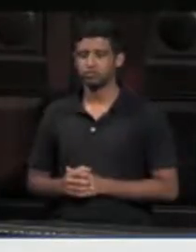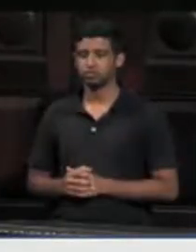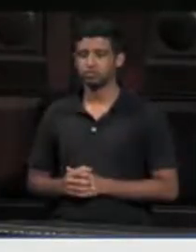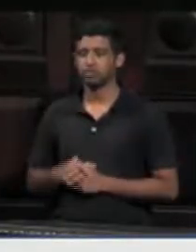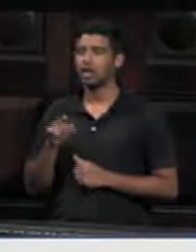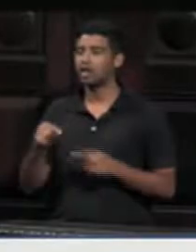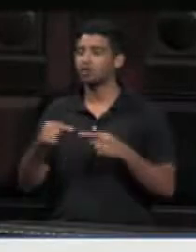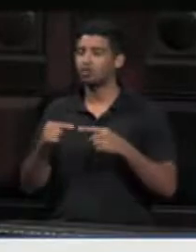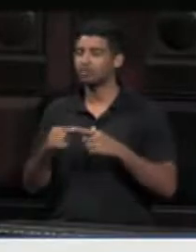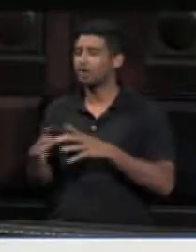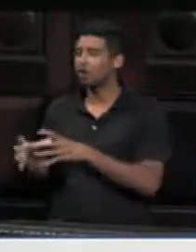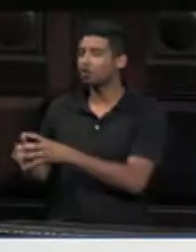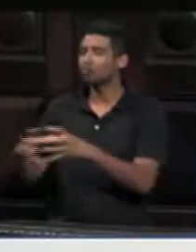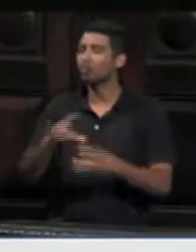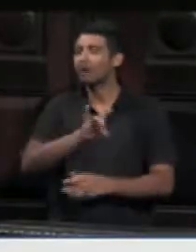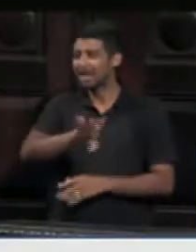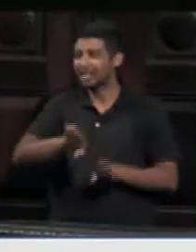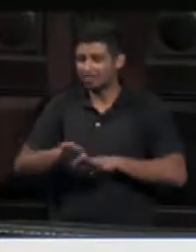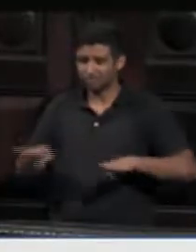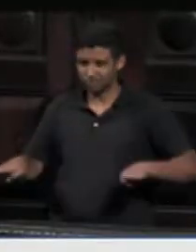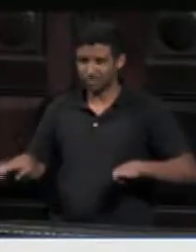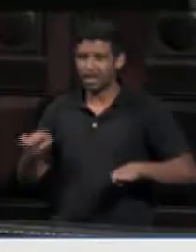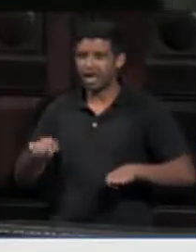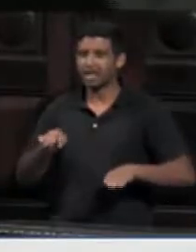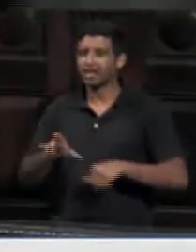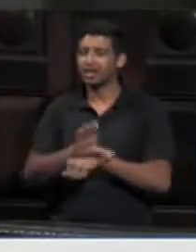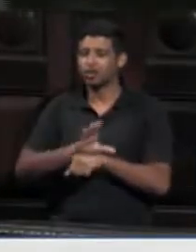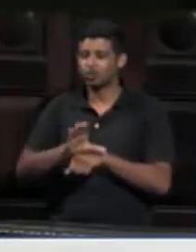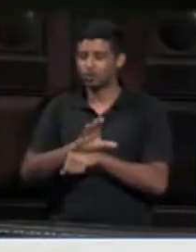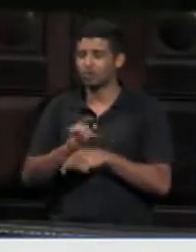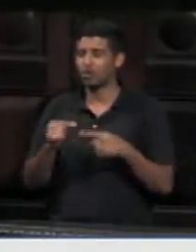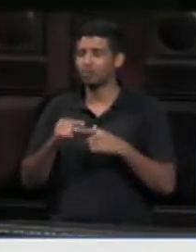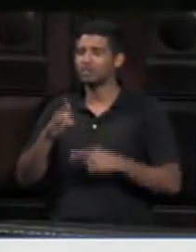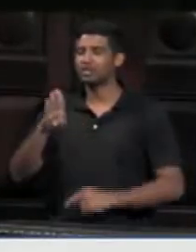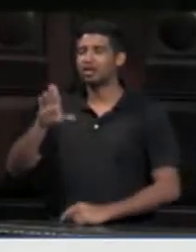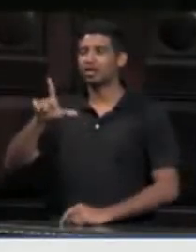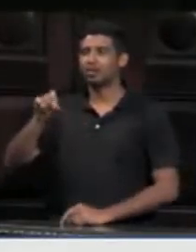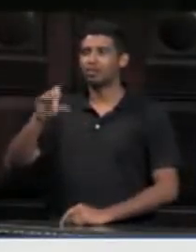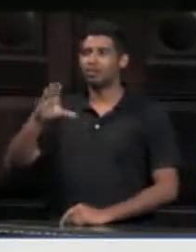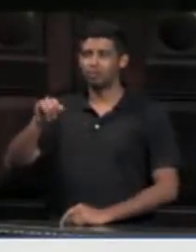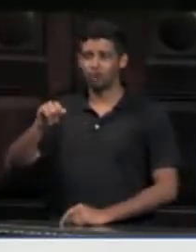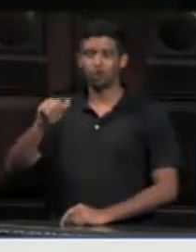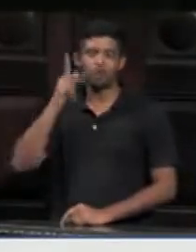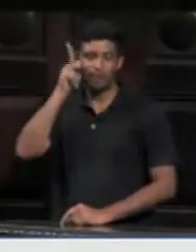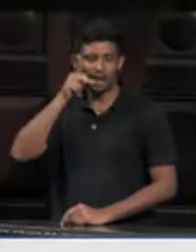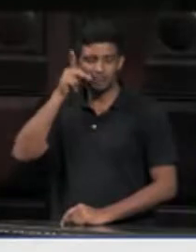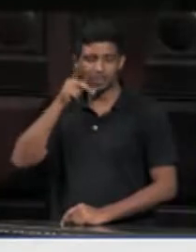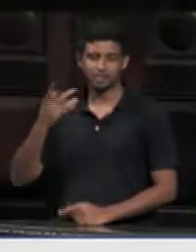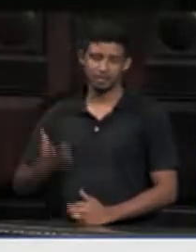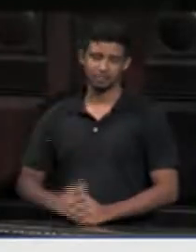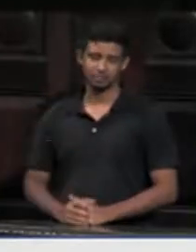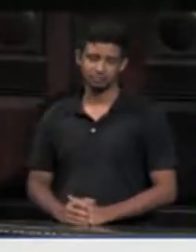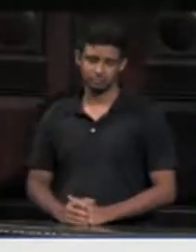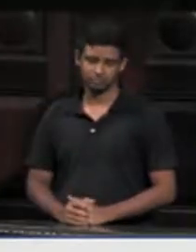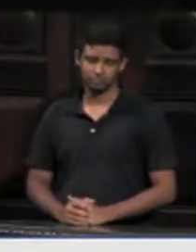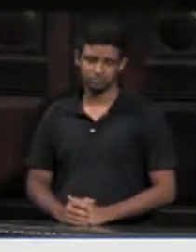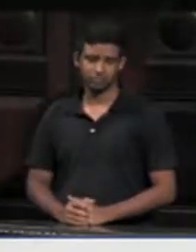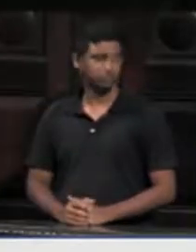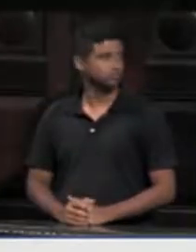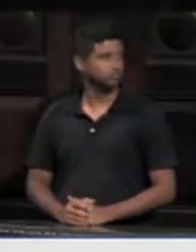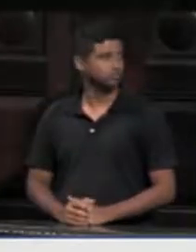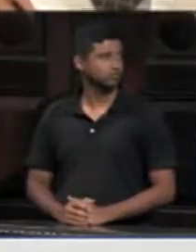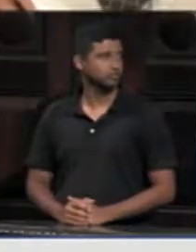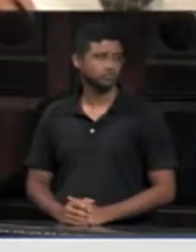respectivas bancadas, poderão constituir bloco parlamentar sob liderança comum. Mas vamos... Não, só pra... vamos